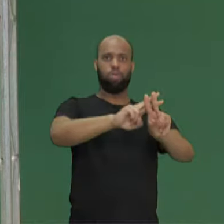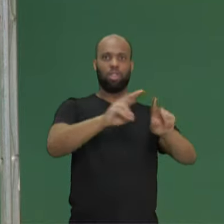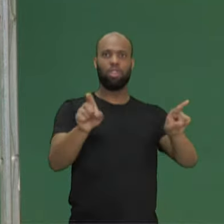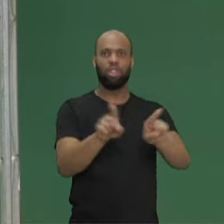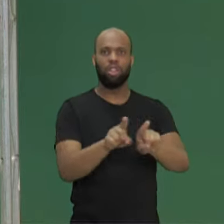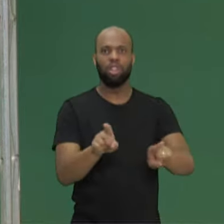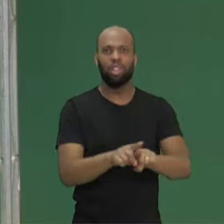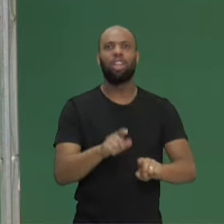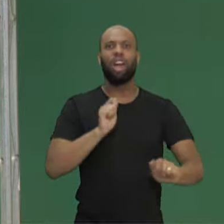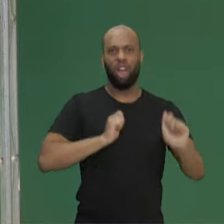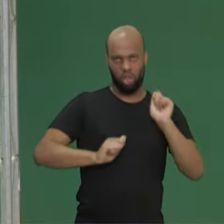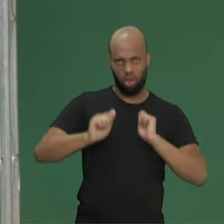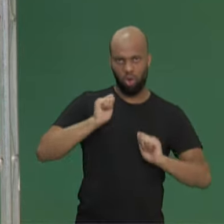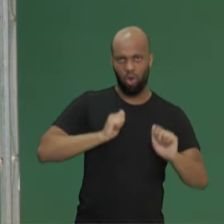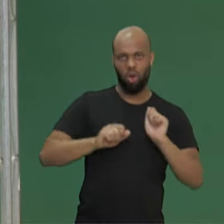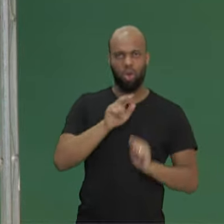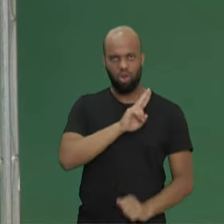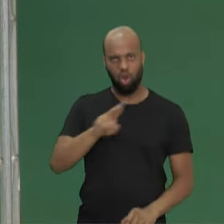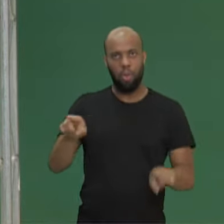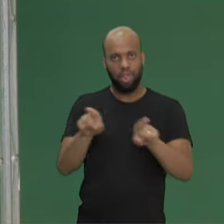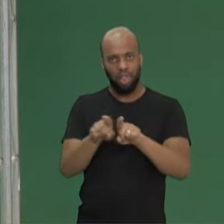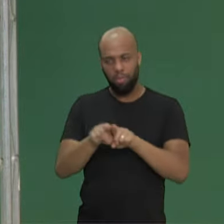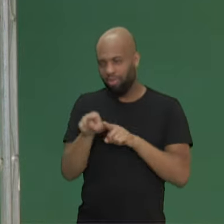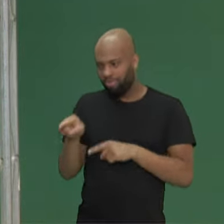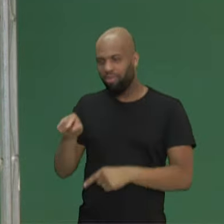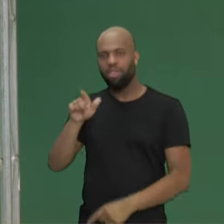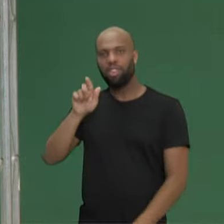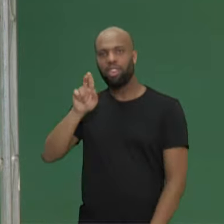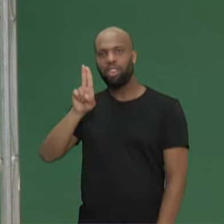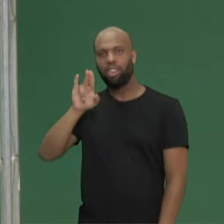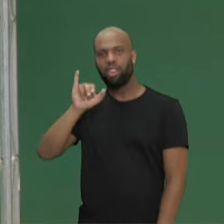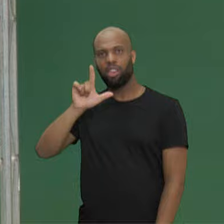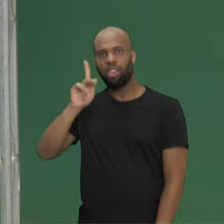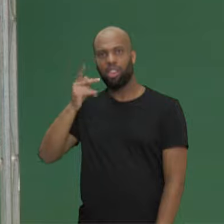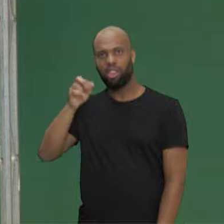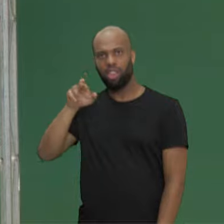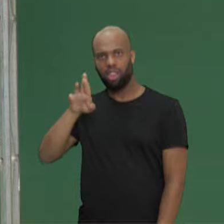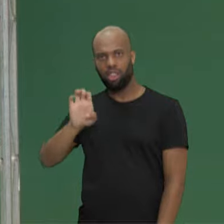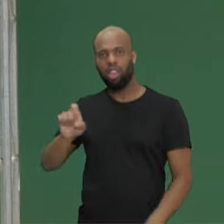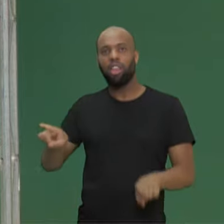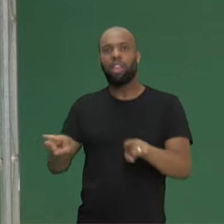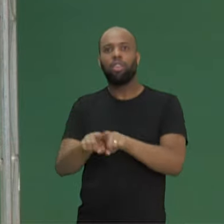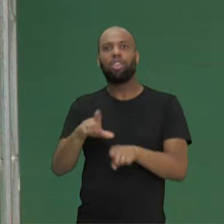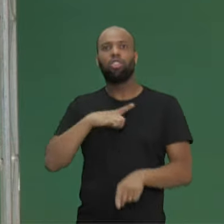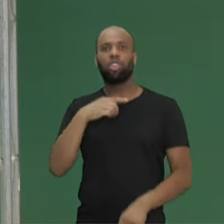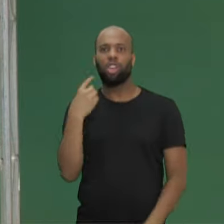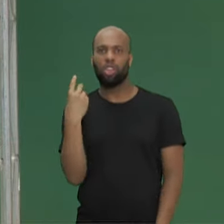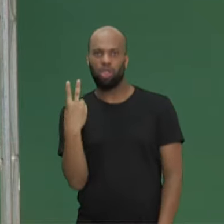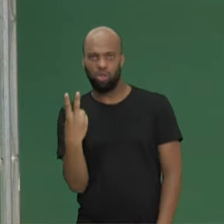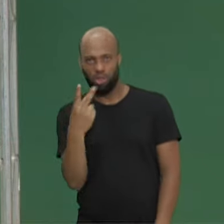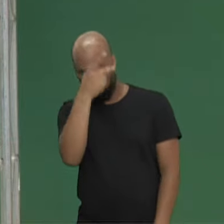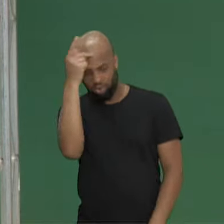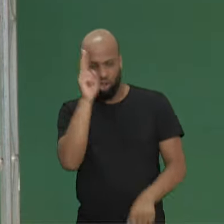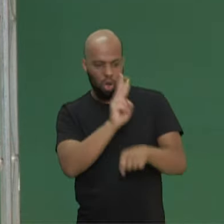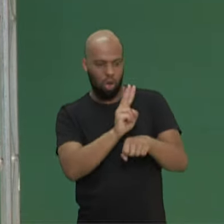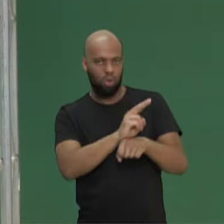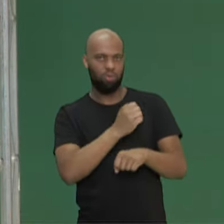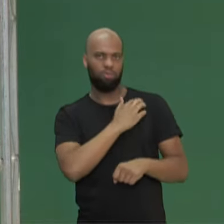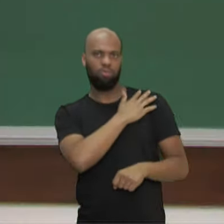ele também foi ator, né? E os 2 guardas, o Campos e o Oliveira.